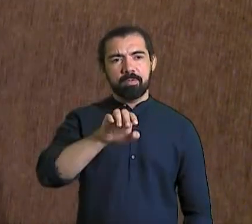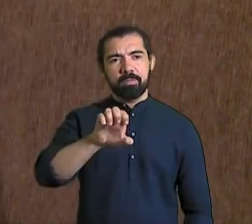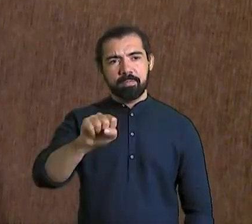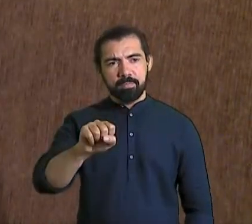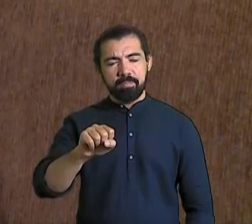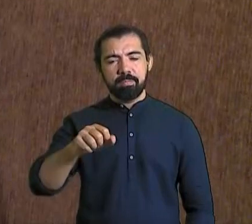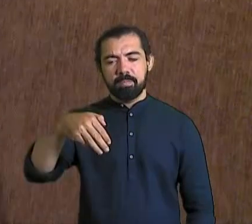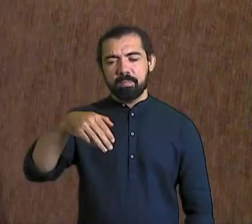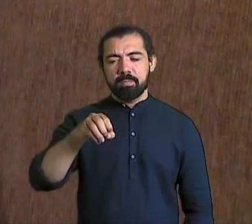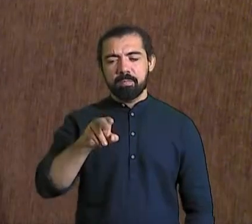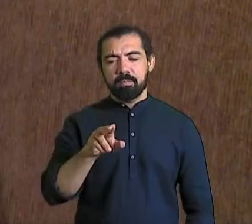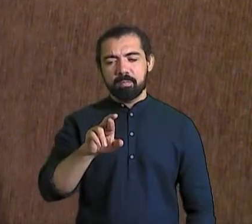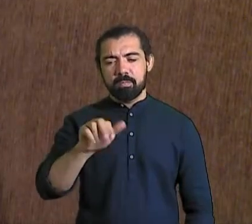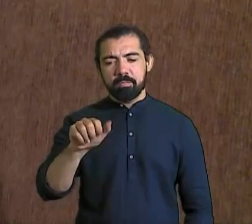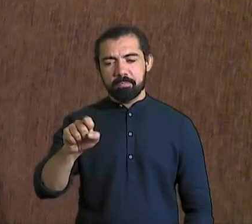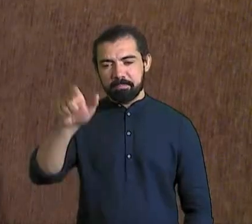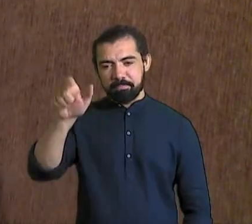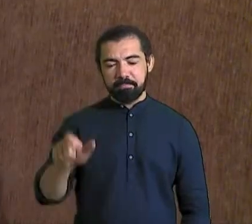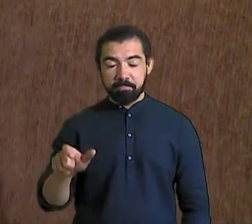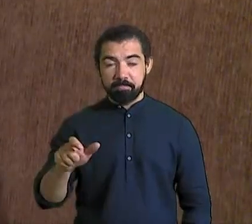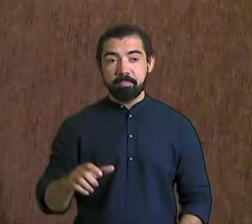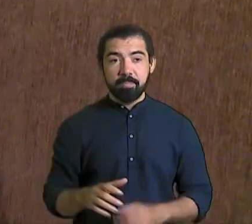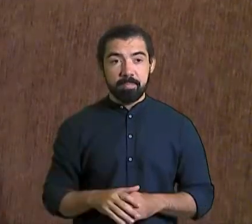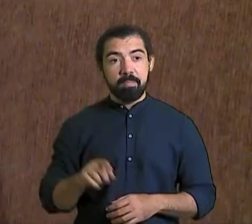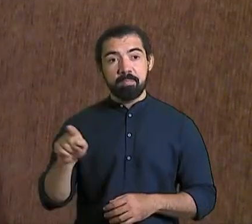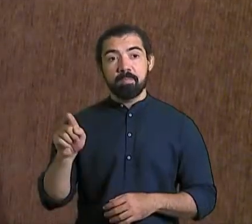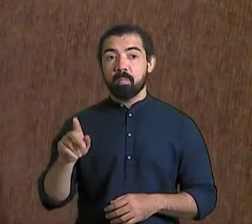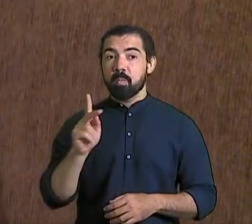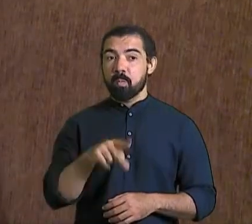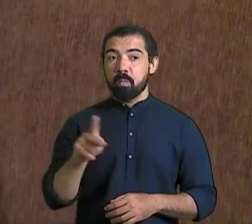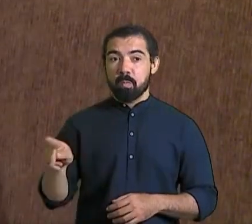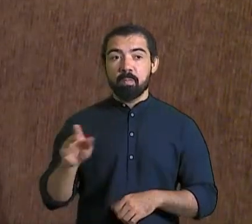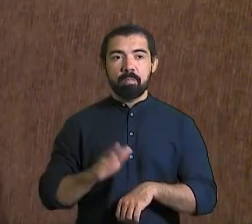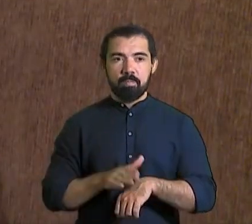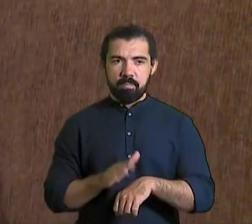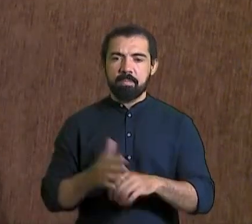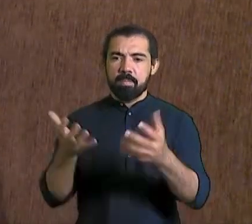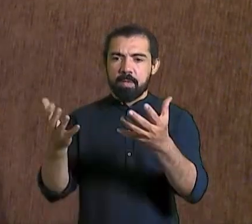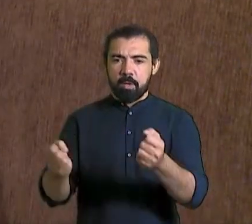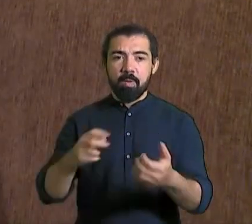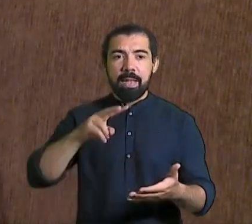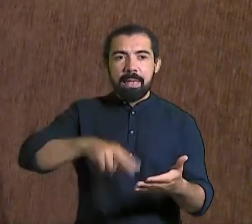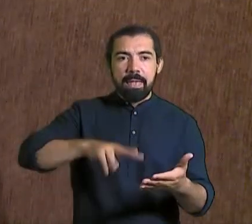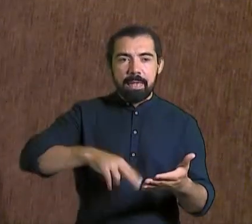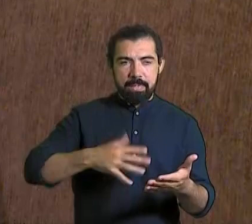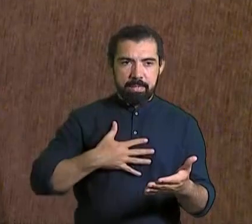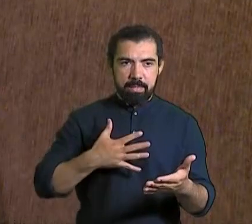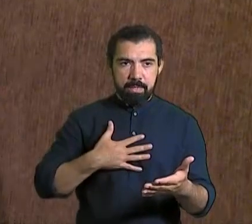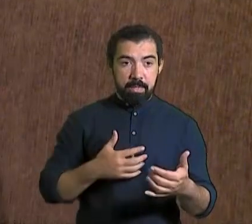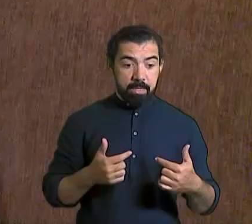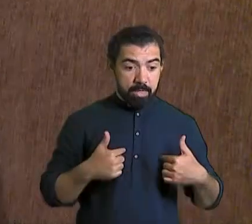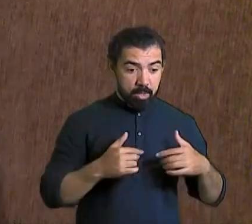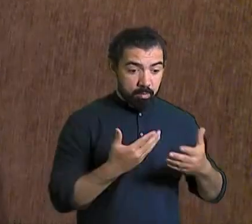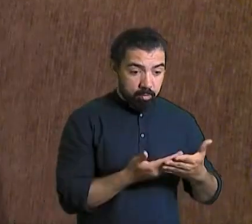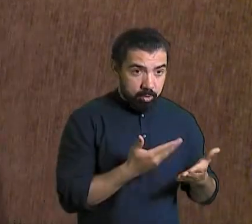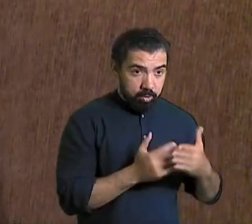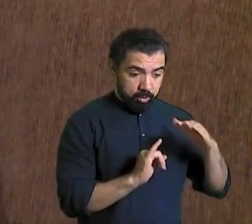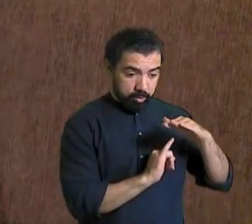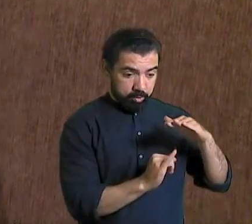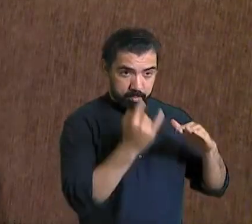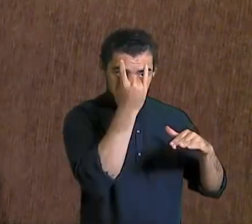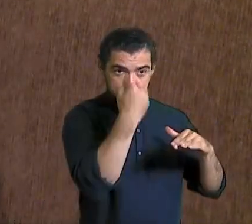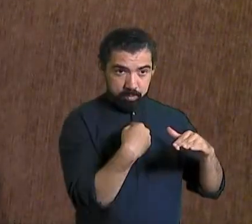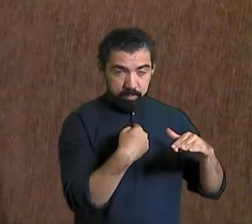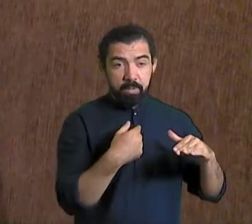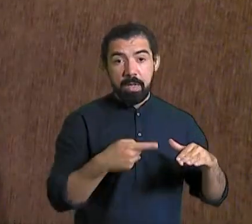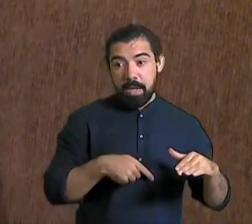Jacques Moura, se não me falha a memória o nome dele. E esse professor se dispôs a ler para mim. Então, quando eu saí aqui do Instituto de Cegos, eu ia para a casa dele, ele lia para